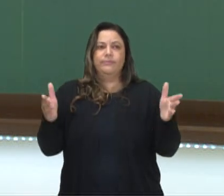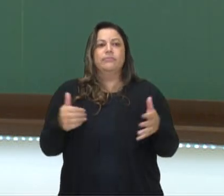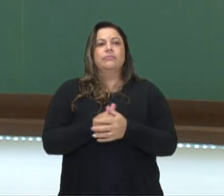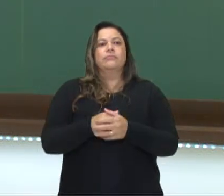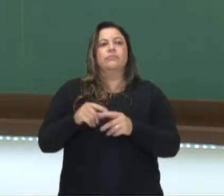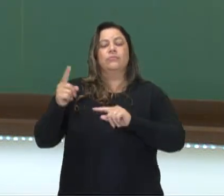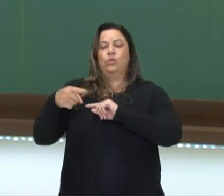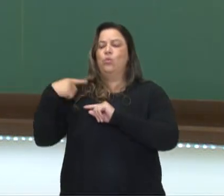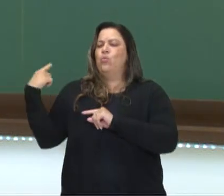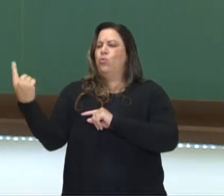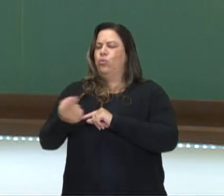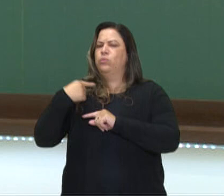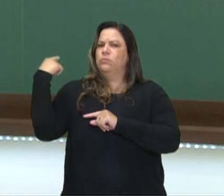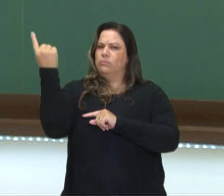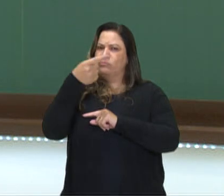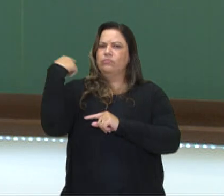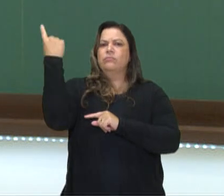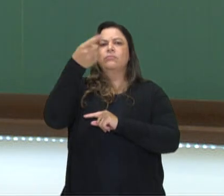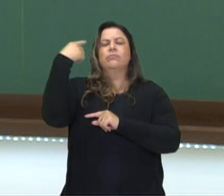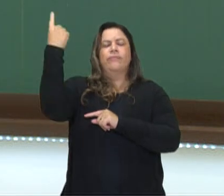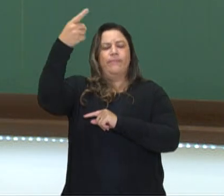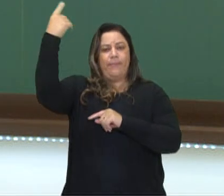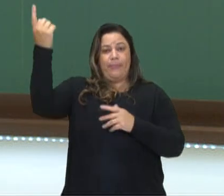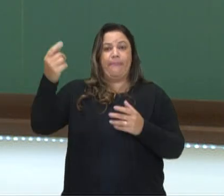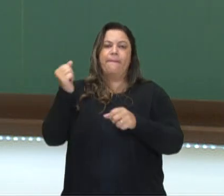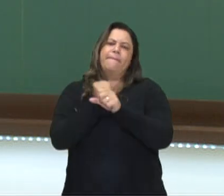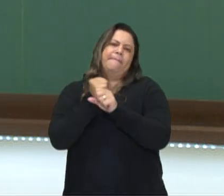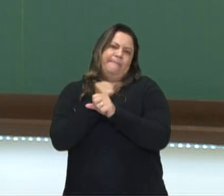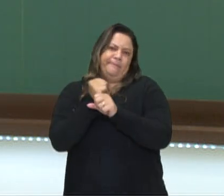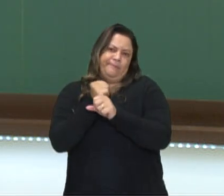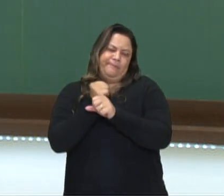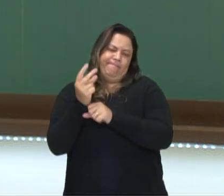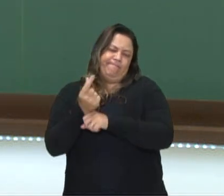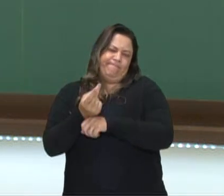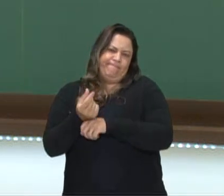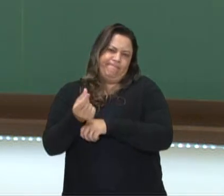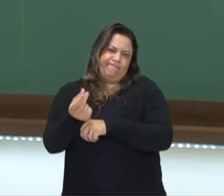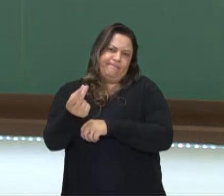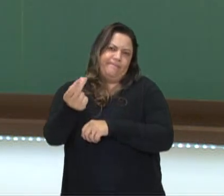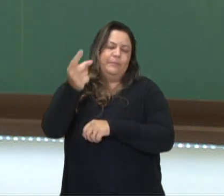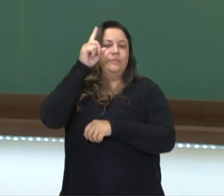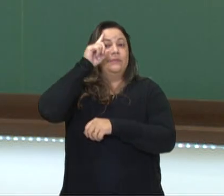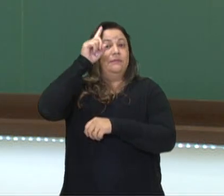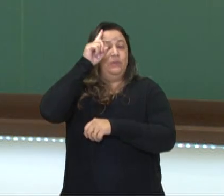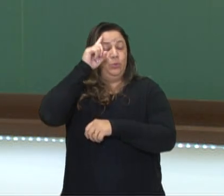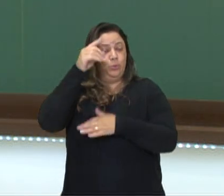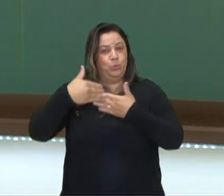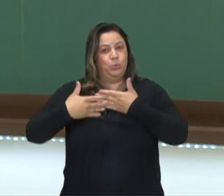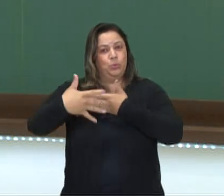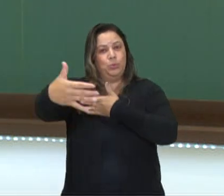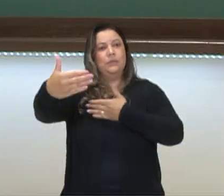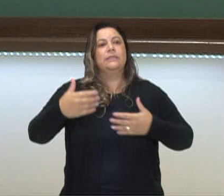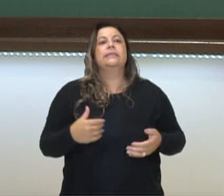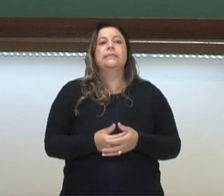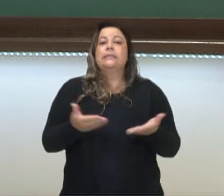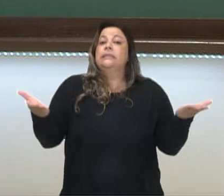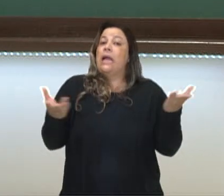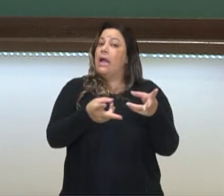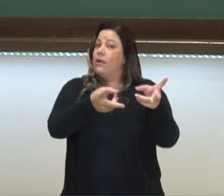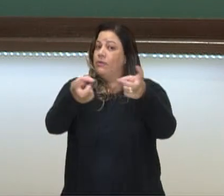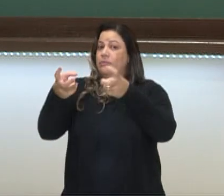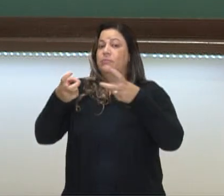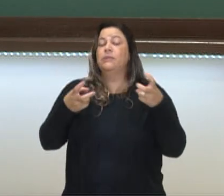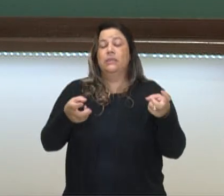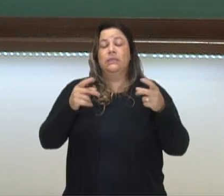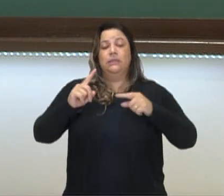que conforme você pode ver aqui, nós temos ali durar por vários dias, uma duração bastante extensa. Nós vamos perceber